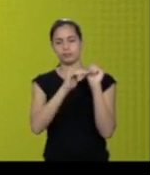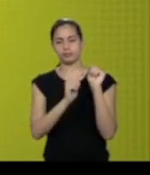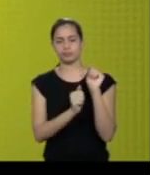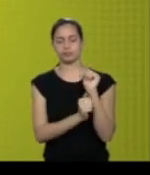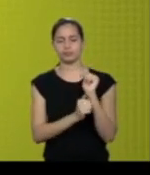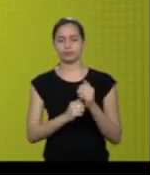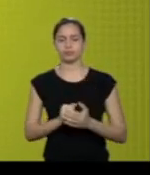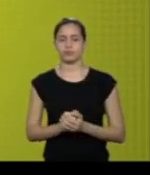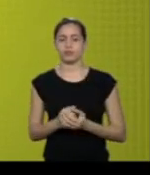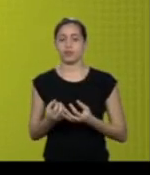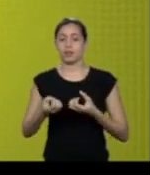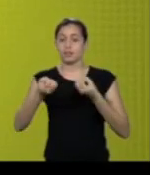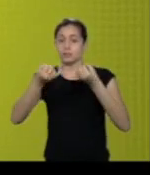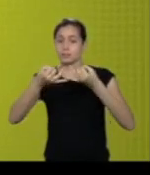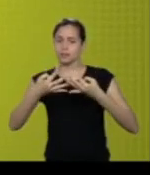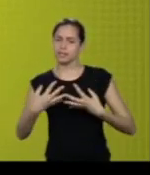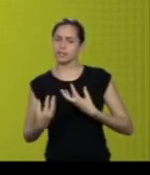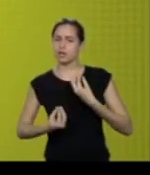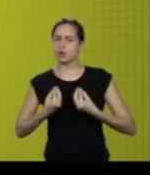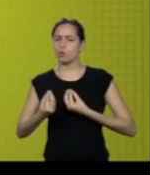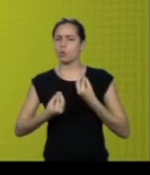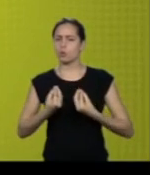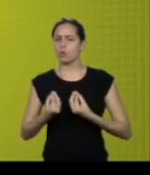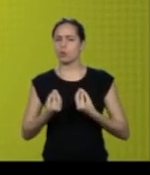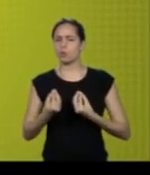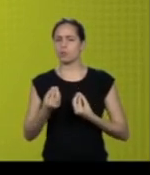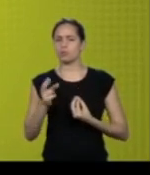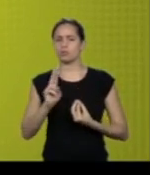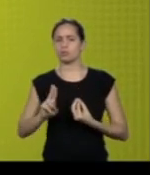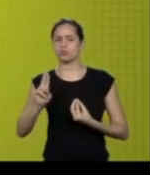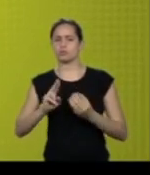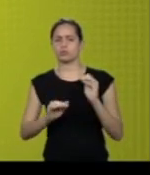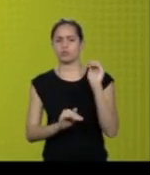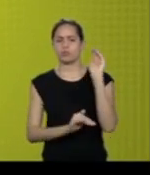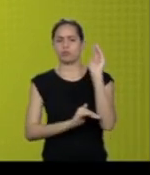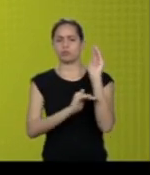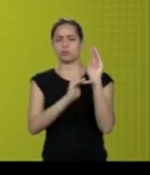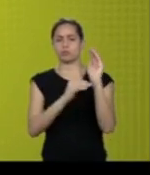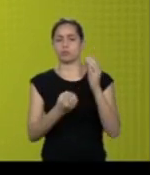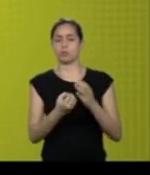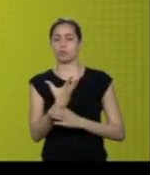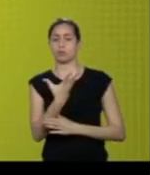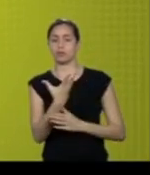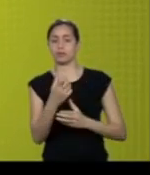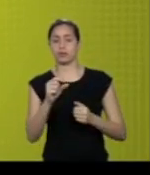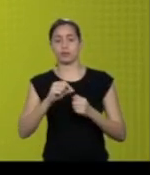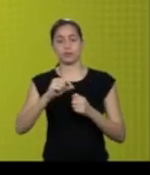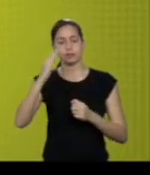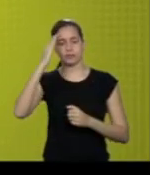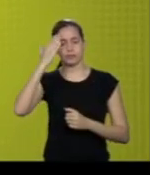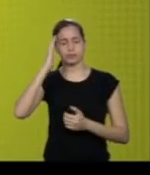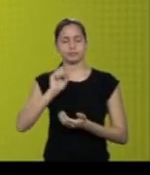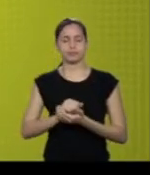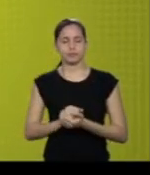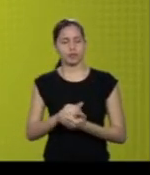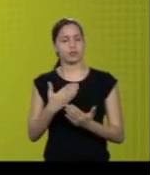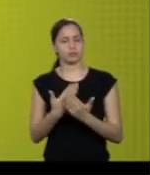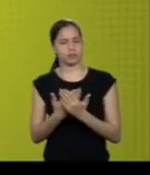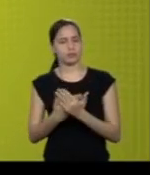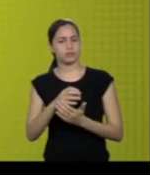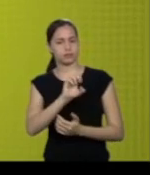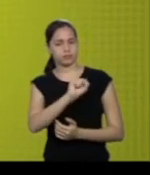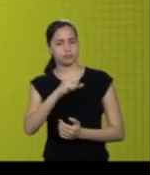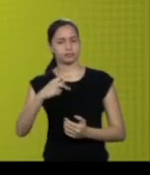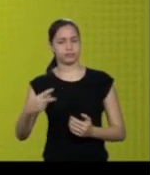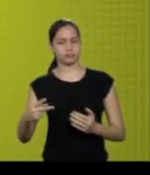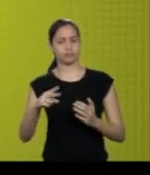ele começa a subir ou descer a partir do repouso. São justamente em questões como essas que você vai se aprofundar nas SPs dessa